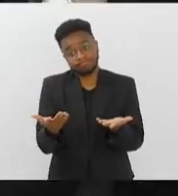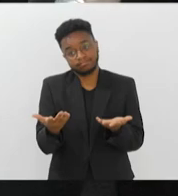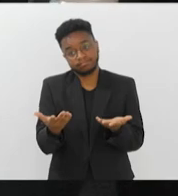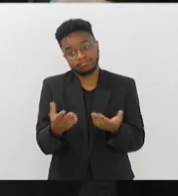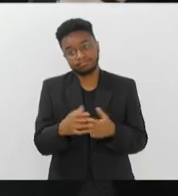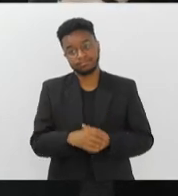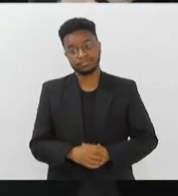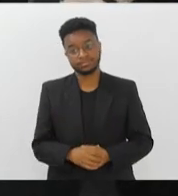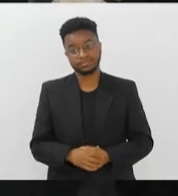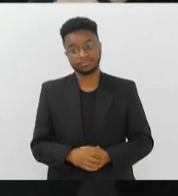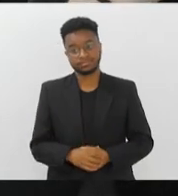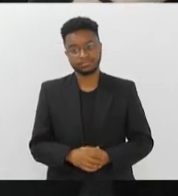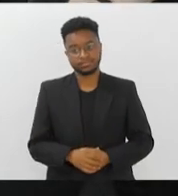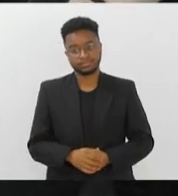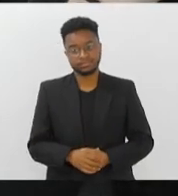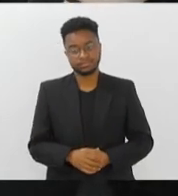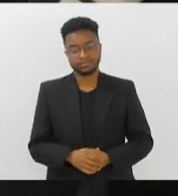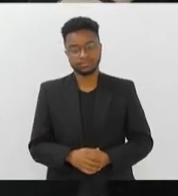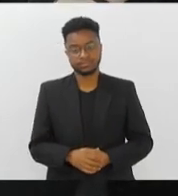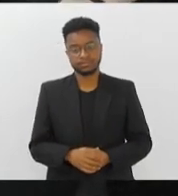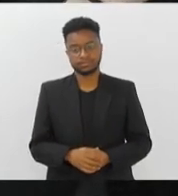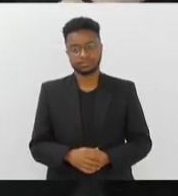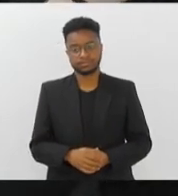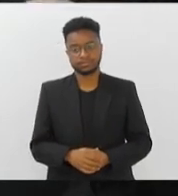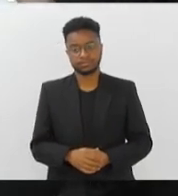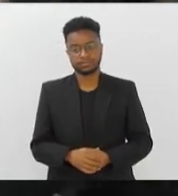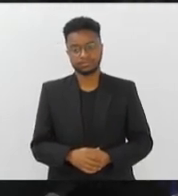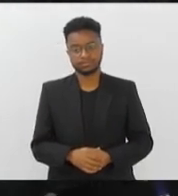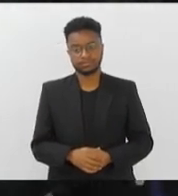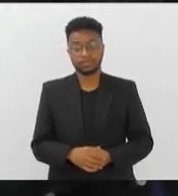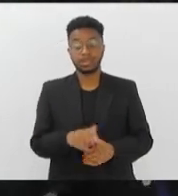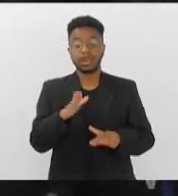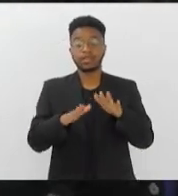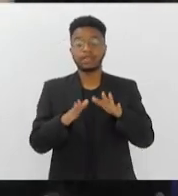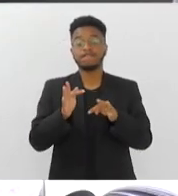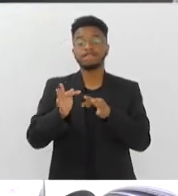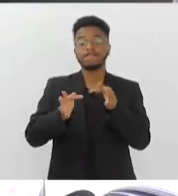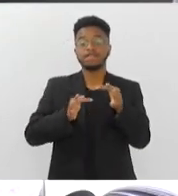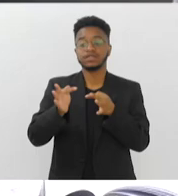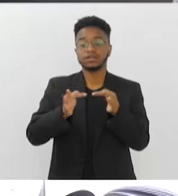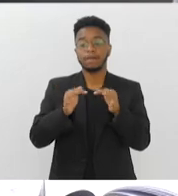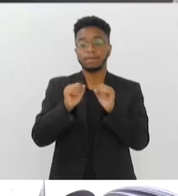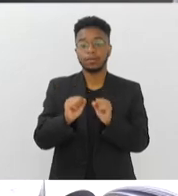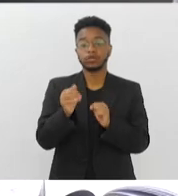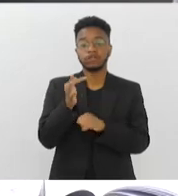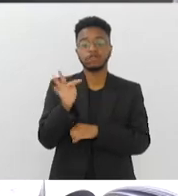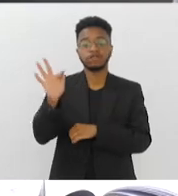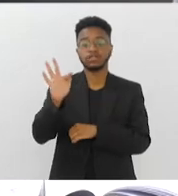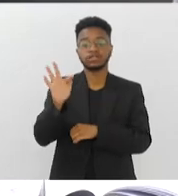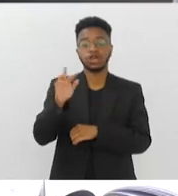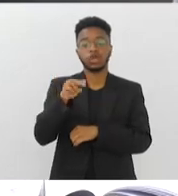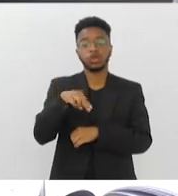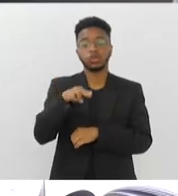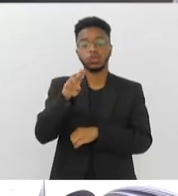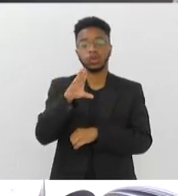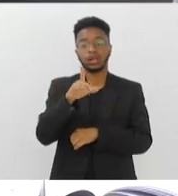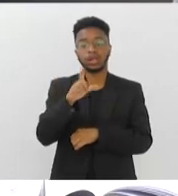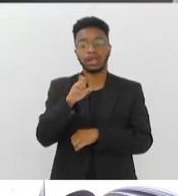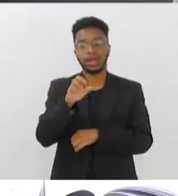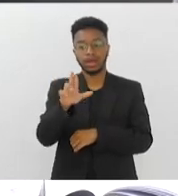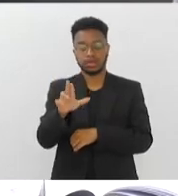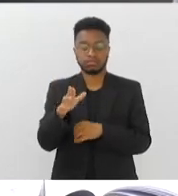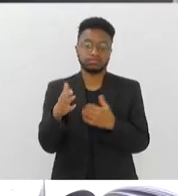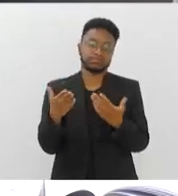física. Sim. Não, depende da física. Só pode ser da física nuclear. Pode ser do dia do